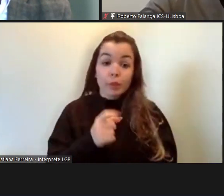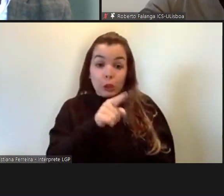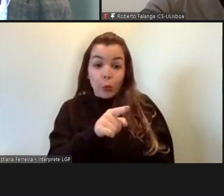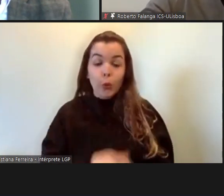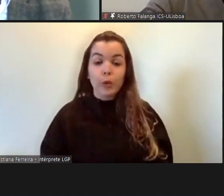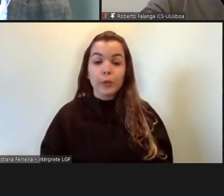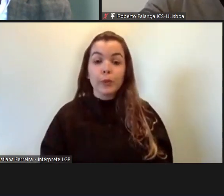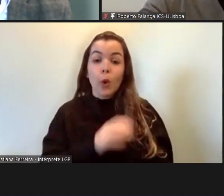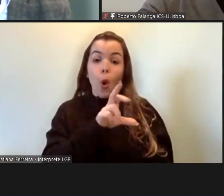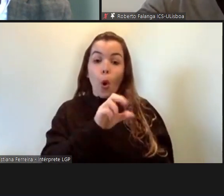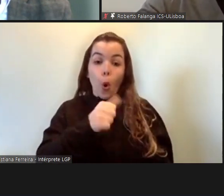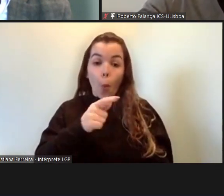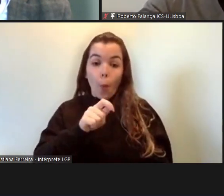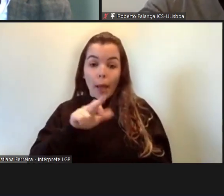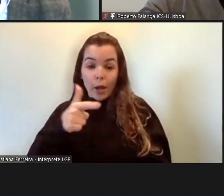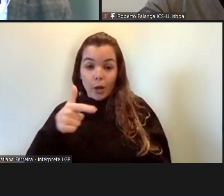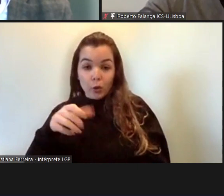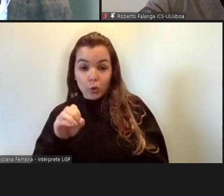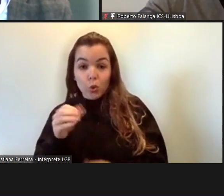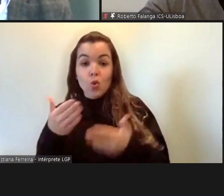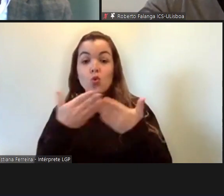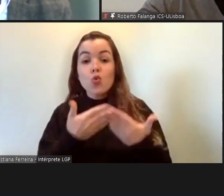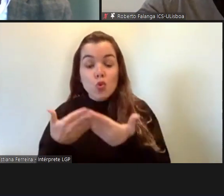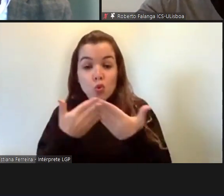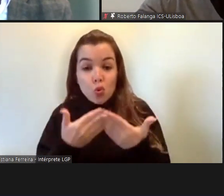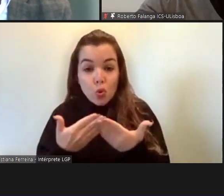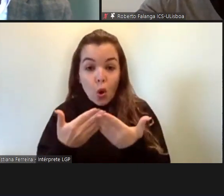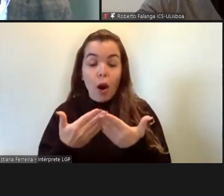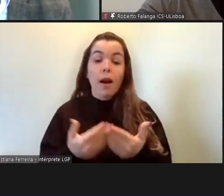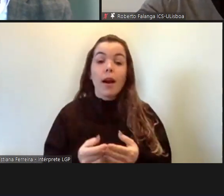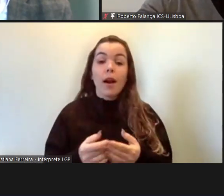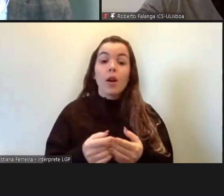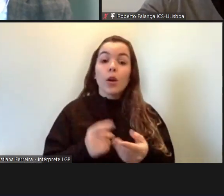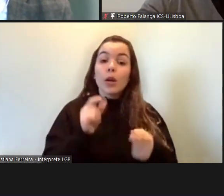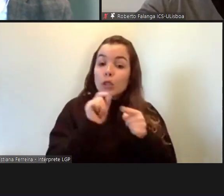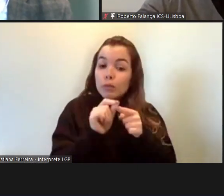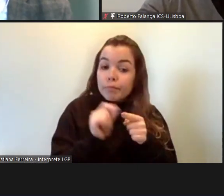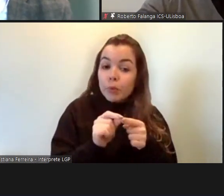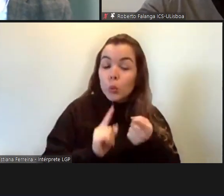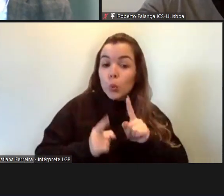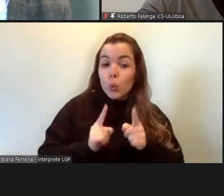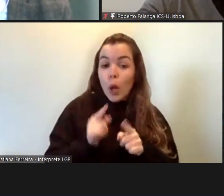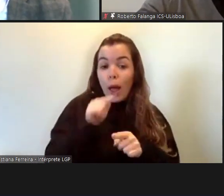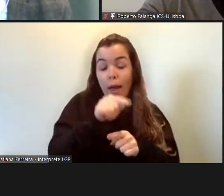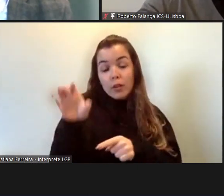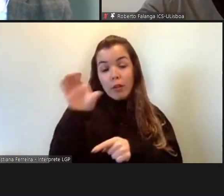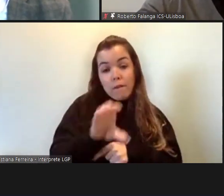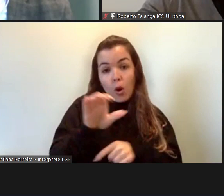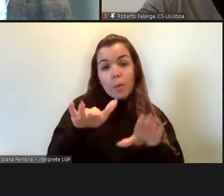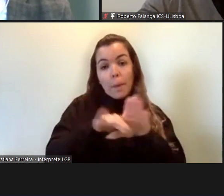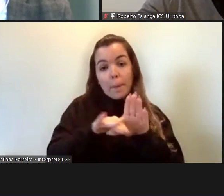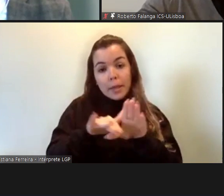ao Roberto, que estudou em particular e estuda em particular o que são estas formas de